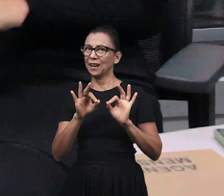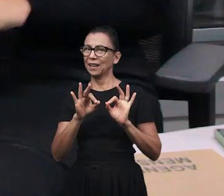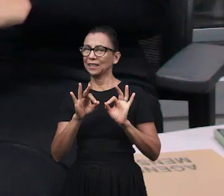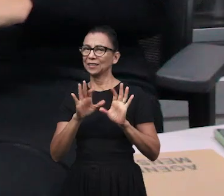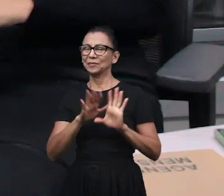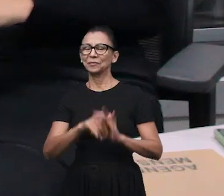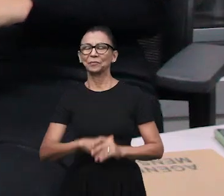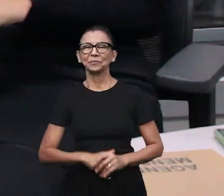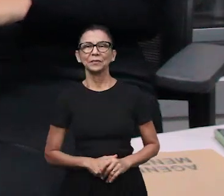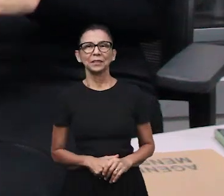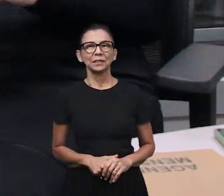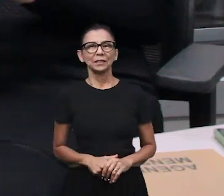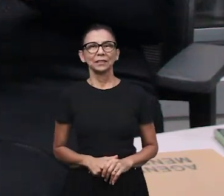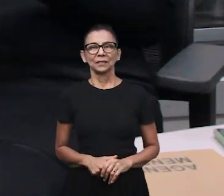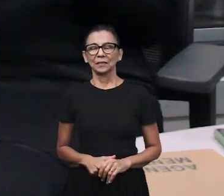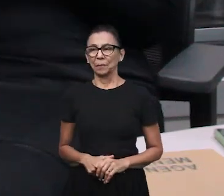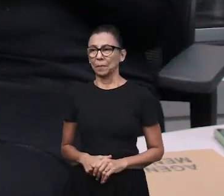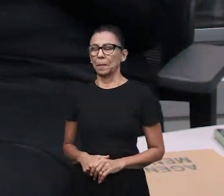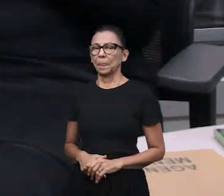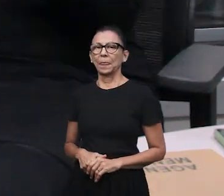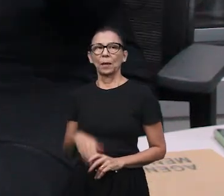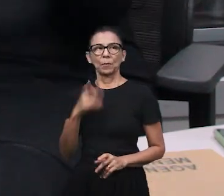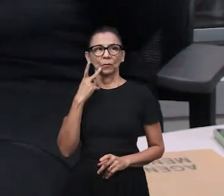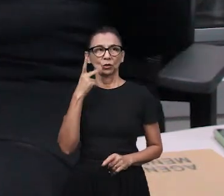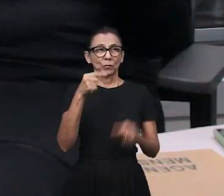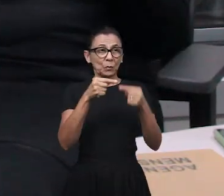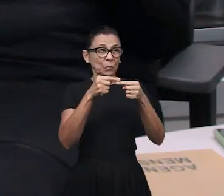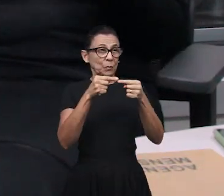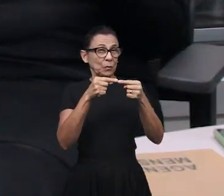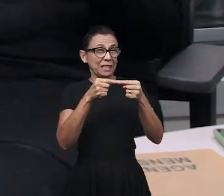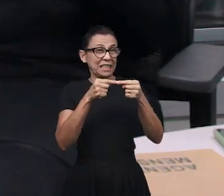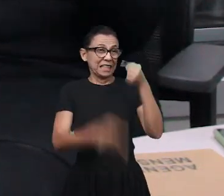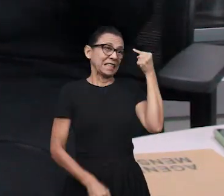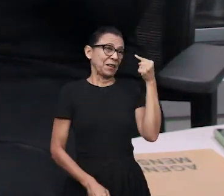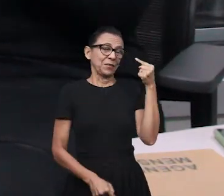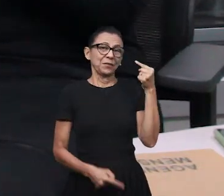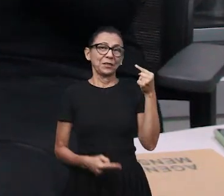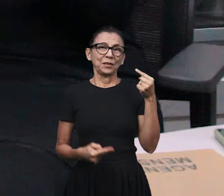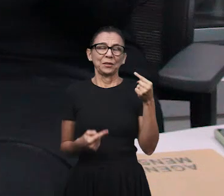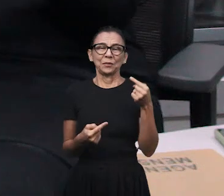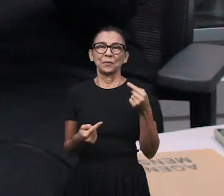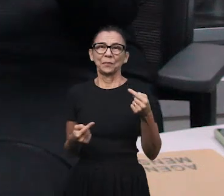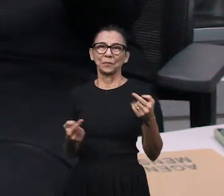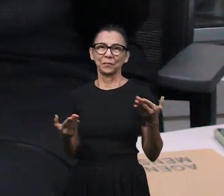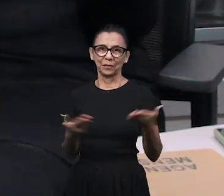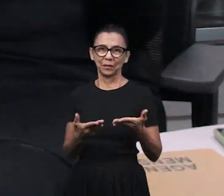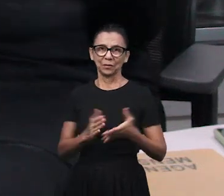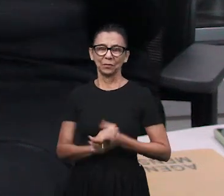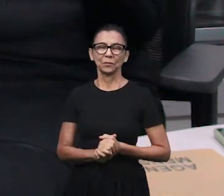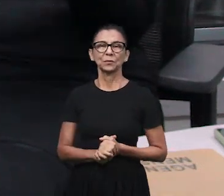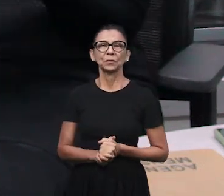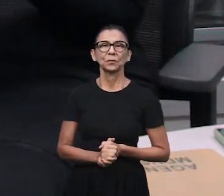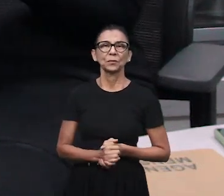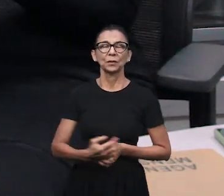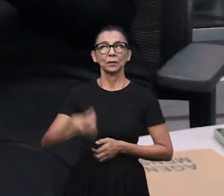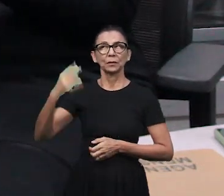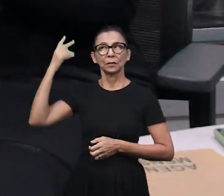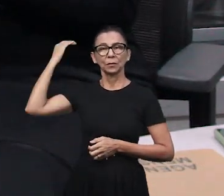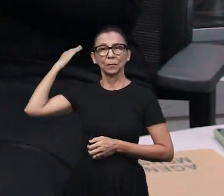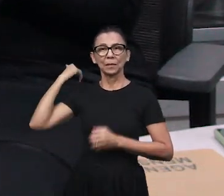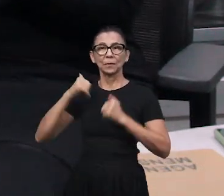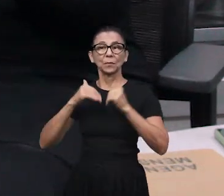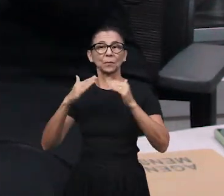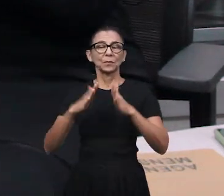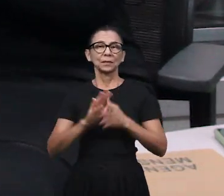Prepara que o mês de julho vem aí. Agora, eu posso falar do maior desafio de hoje? Esse foi o desafio que eu contei, foi para